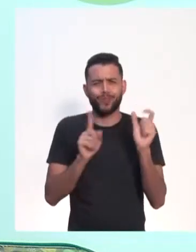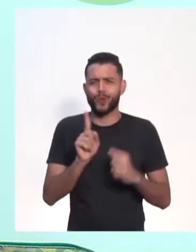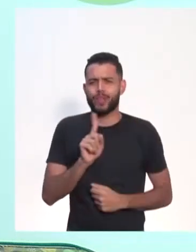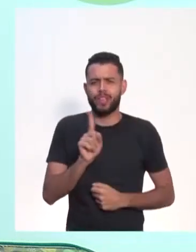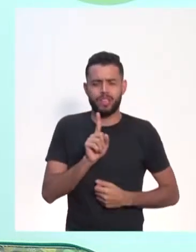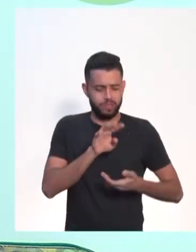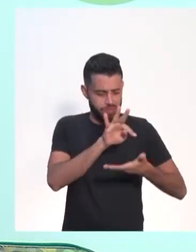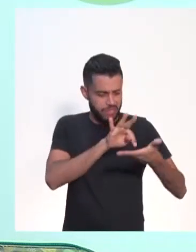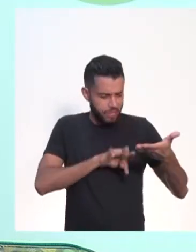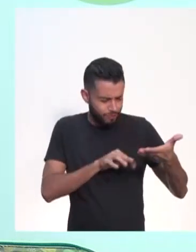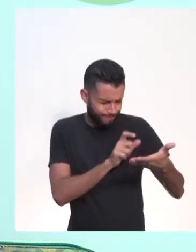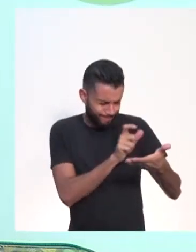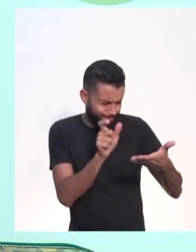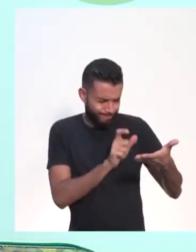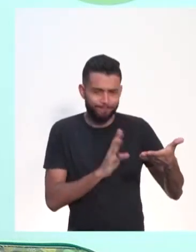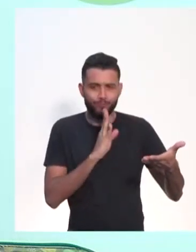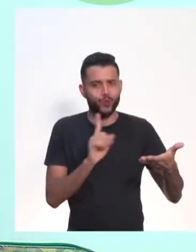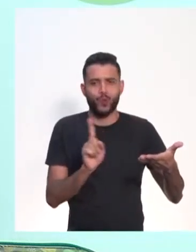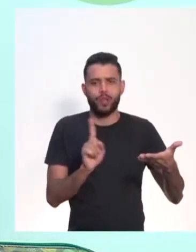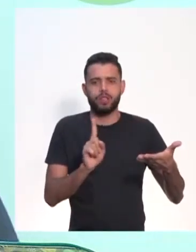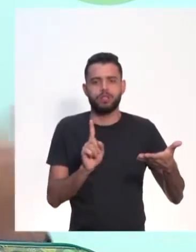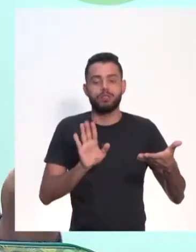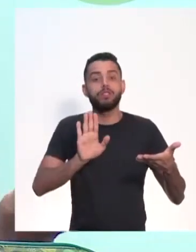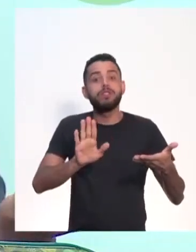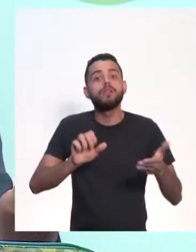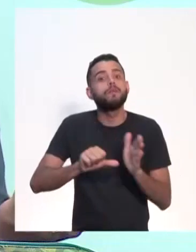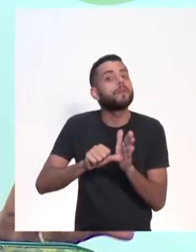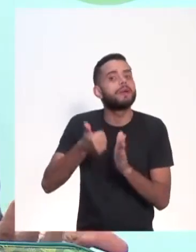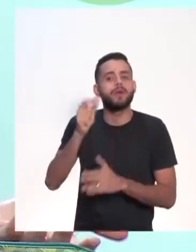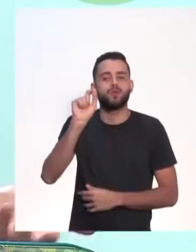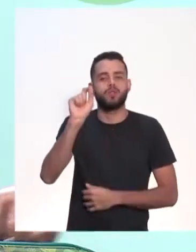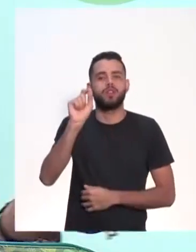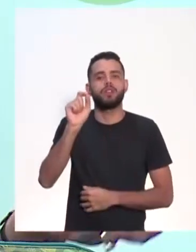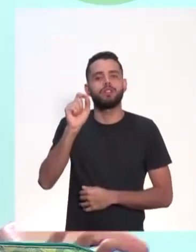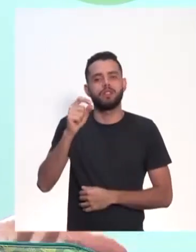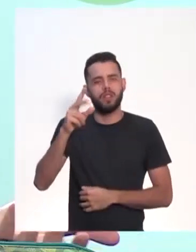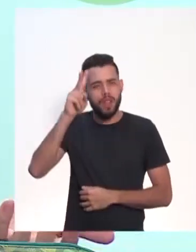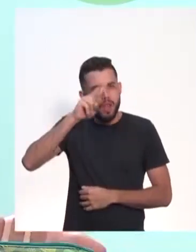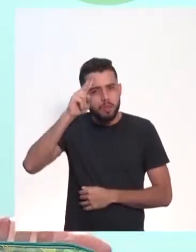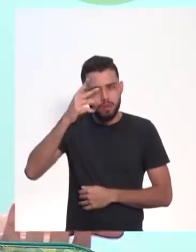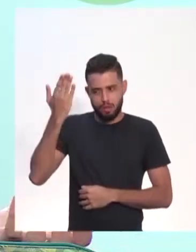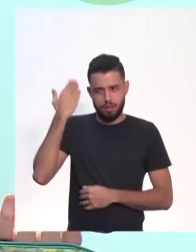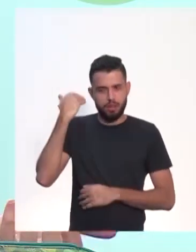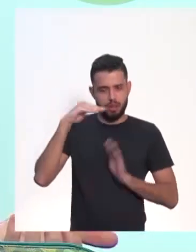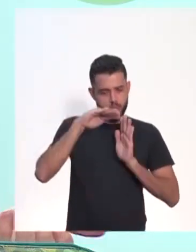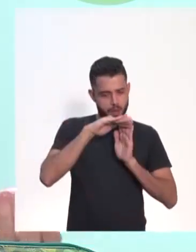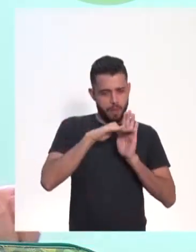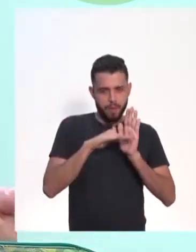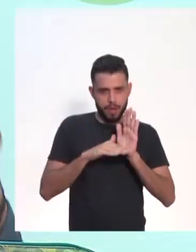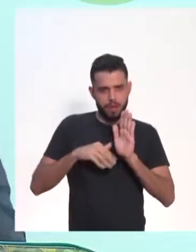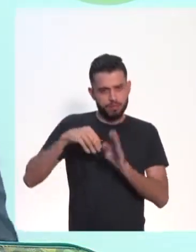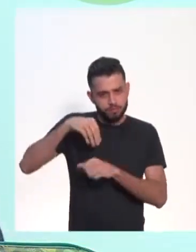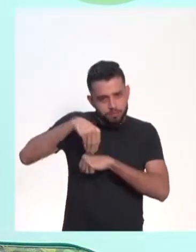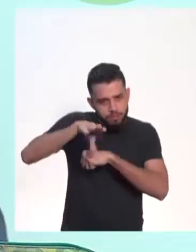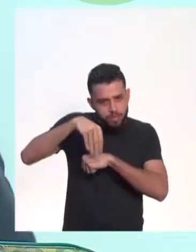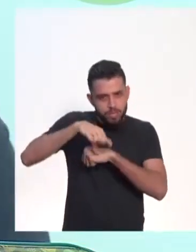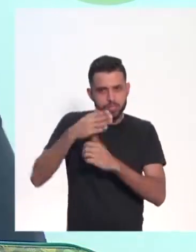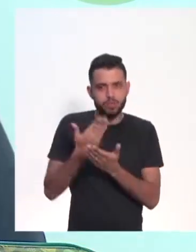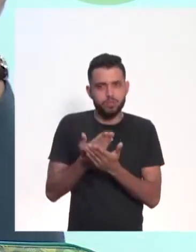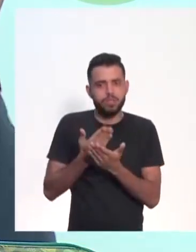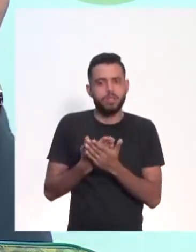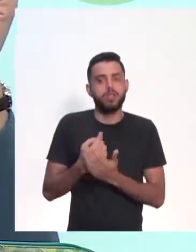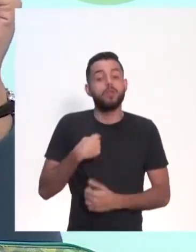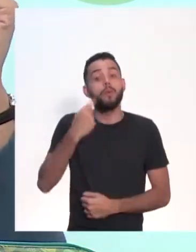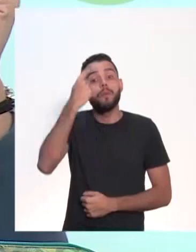texto. Primeira coisa que eu vou fazer, eu vou utilizar a primeira técnica de estudo que a gente acabou de citar. Eu vou pensar